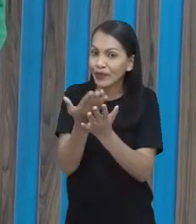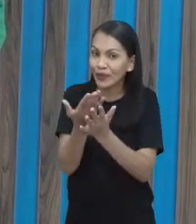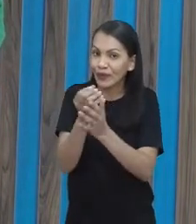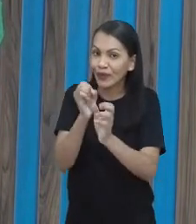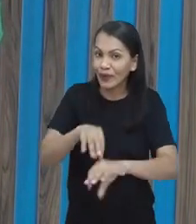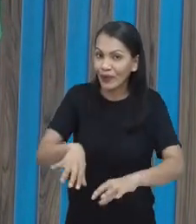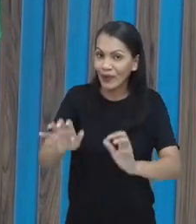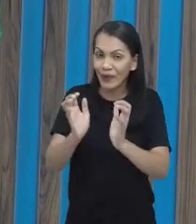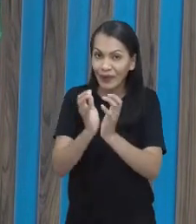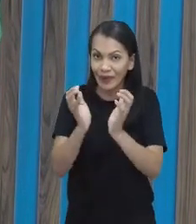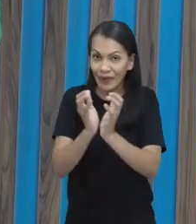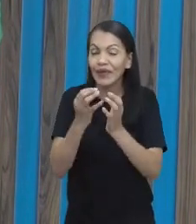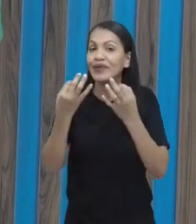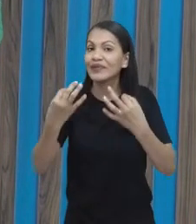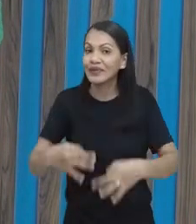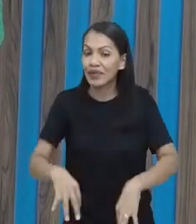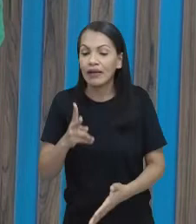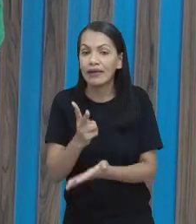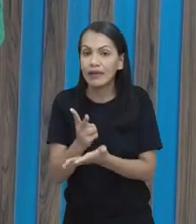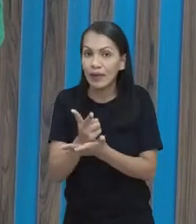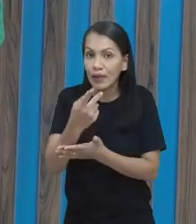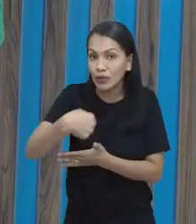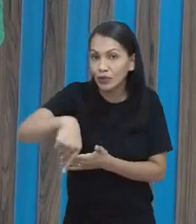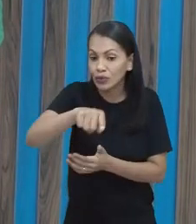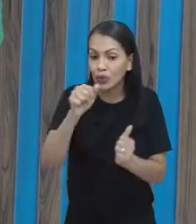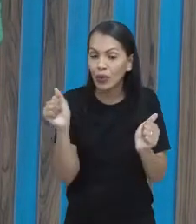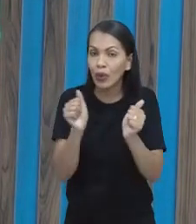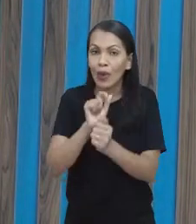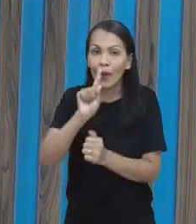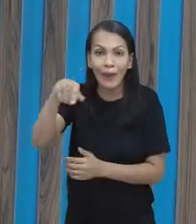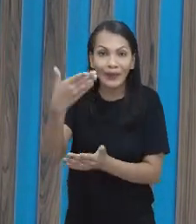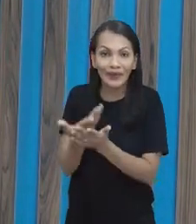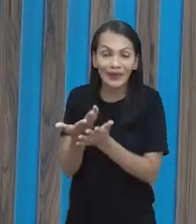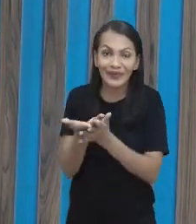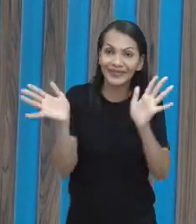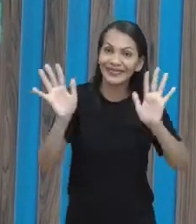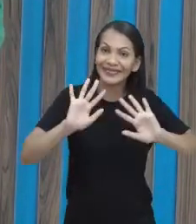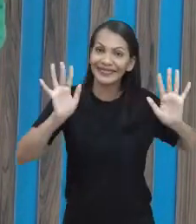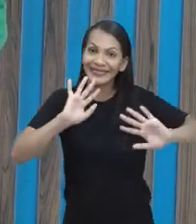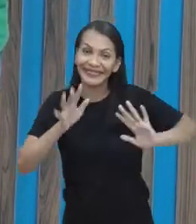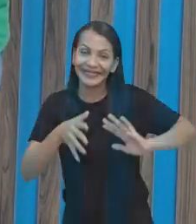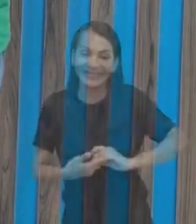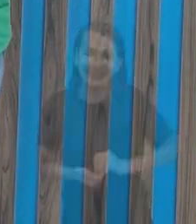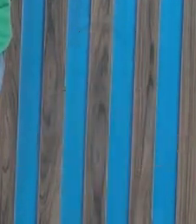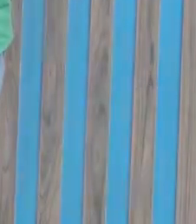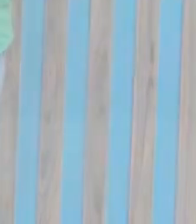Recife, tá certo? Estamos aqui sempre com vocês. Até a próxima aula. Tchau, tchau.